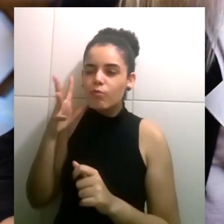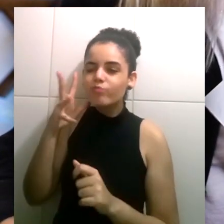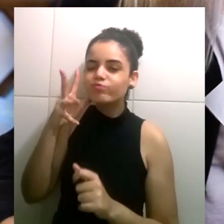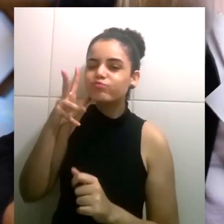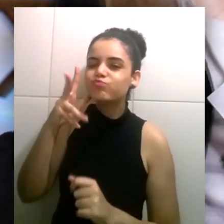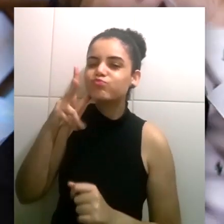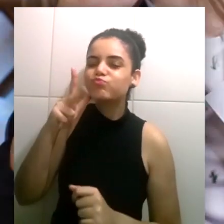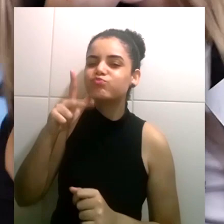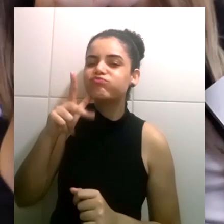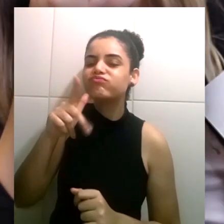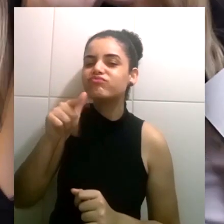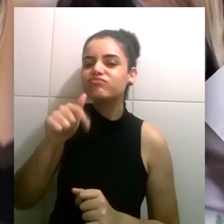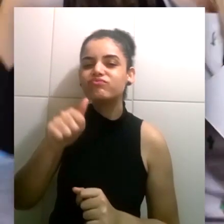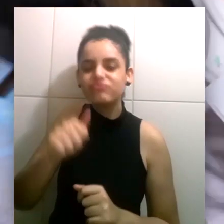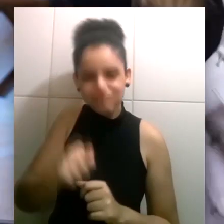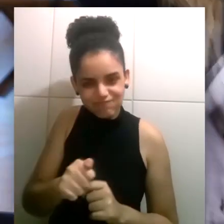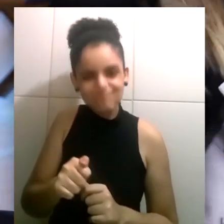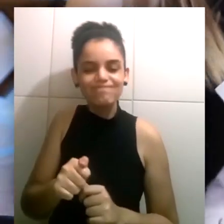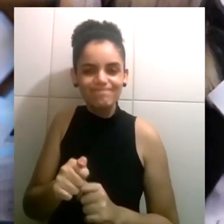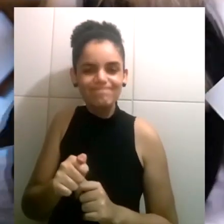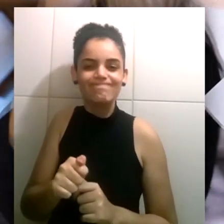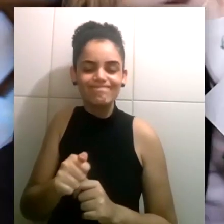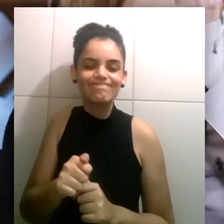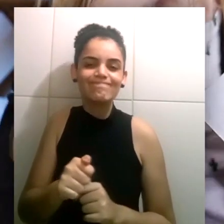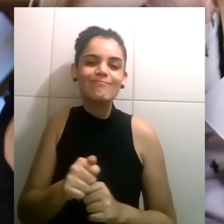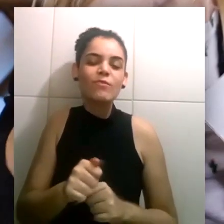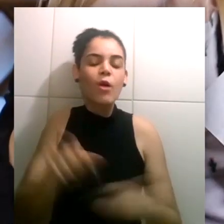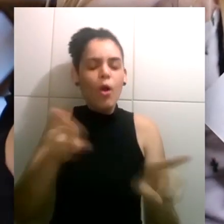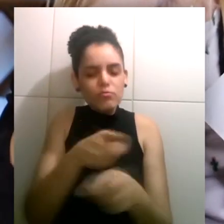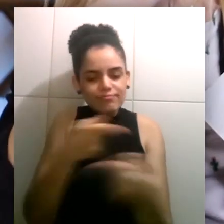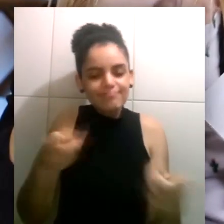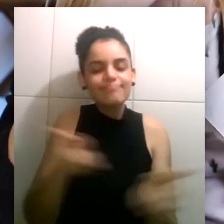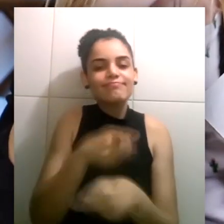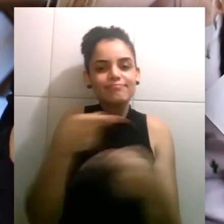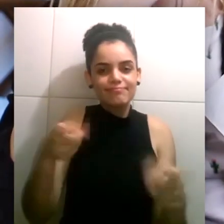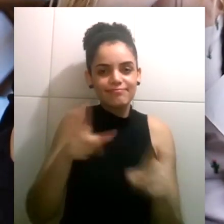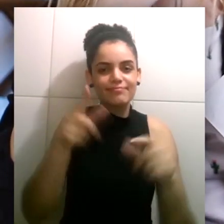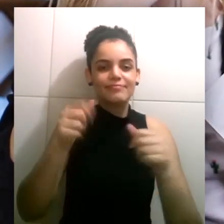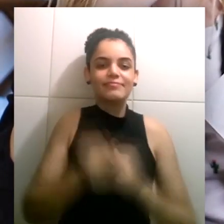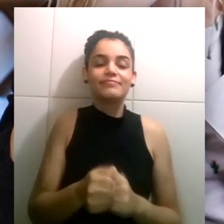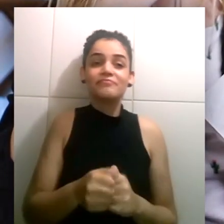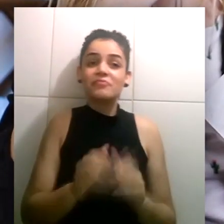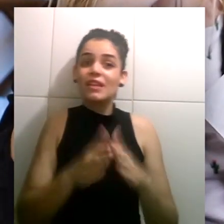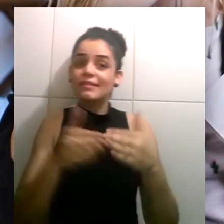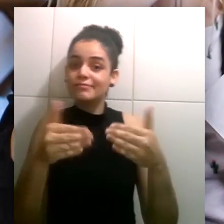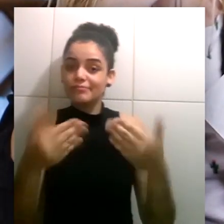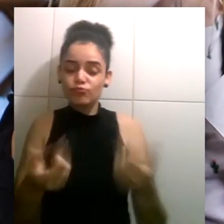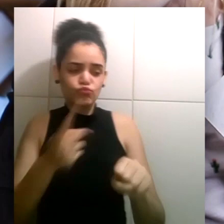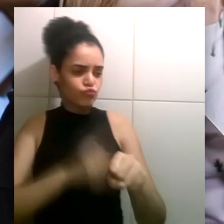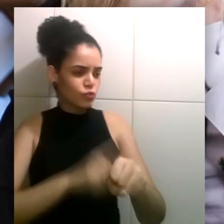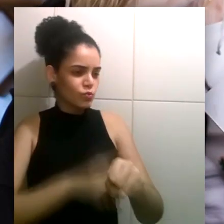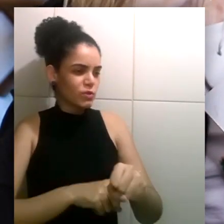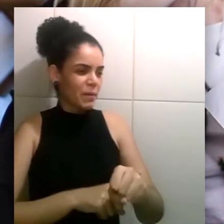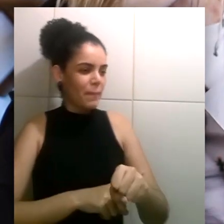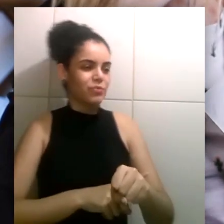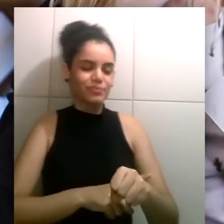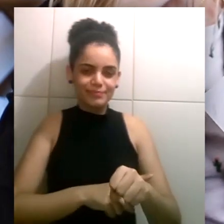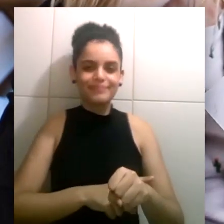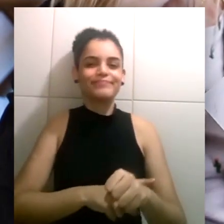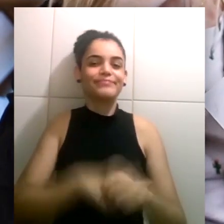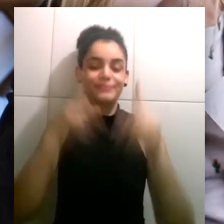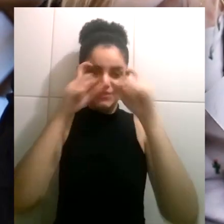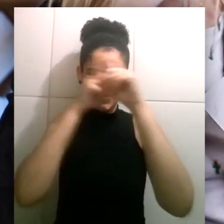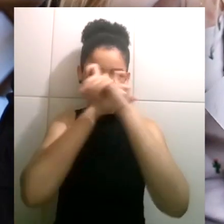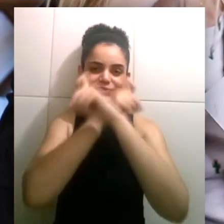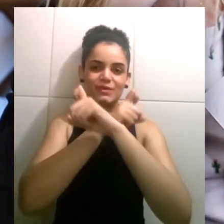Demora muito. Nossa, às vezes você passa um dia fazendo uma música, enquanto se você tá fazendo a sua própria língua, em meia hora você grava a sua música. Em uma hora